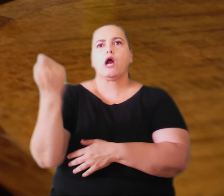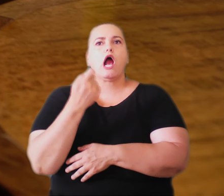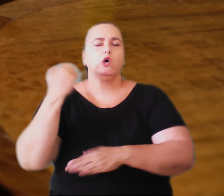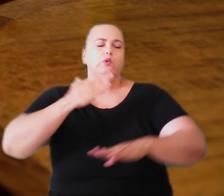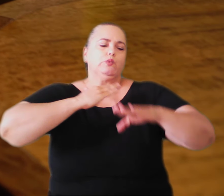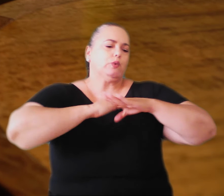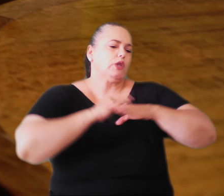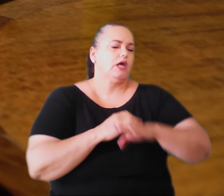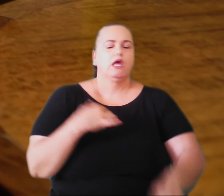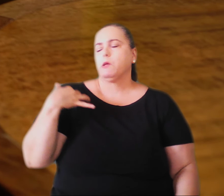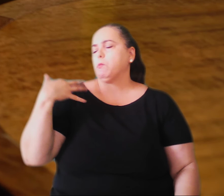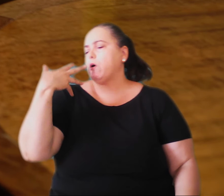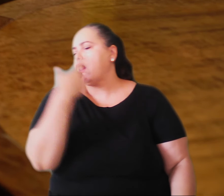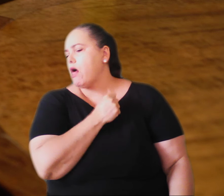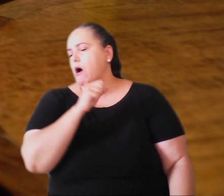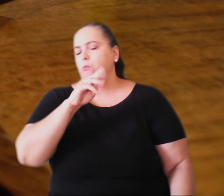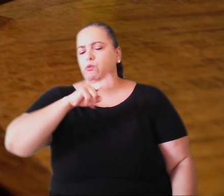o Bonitinho,